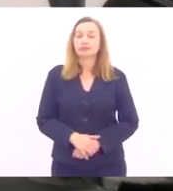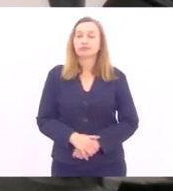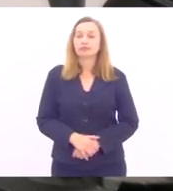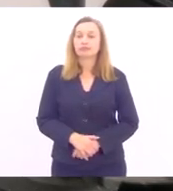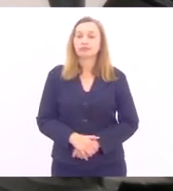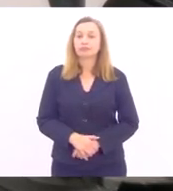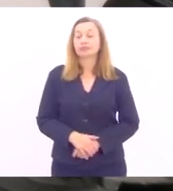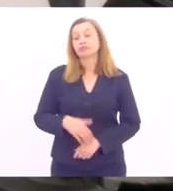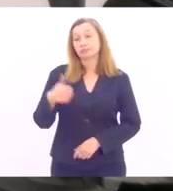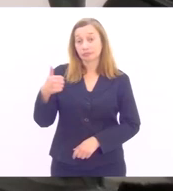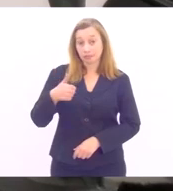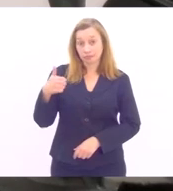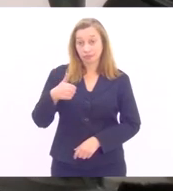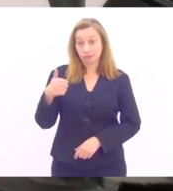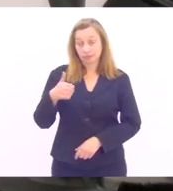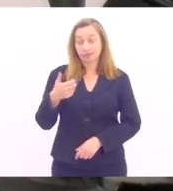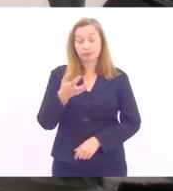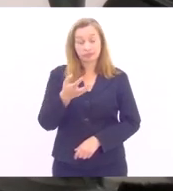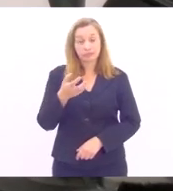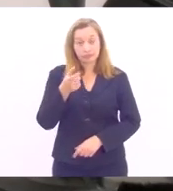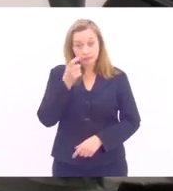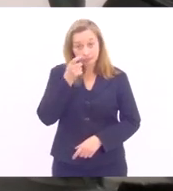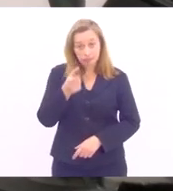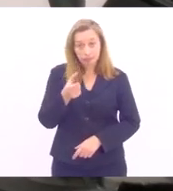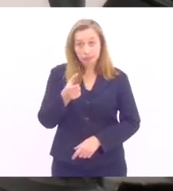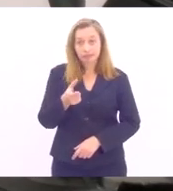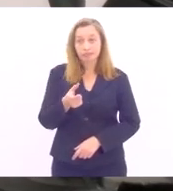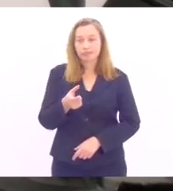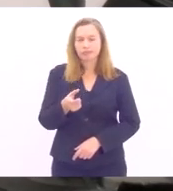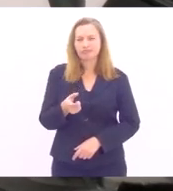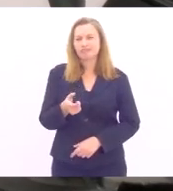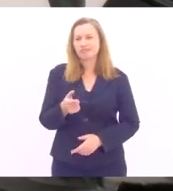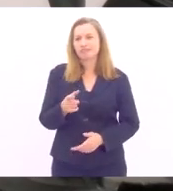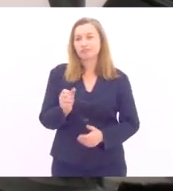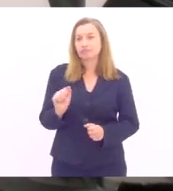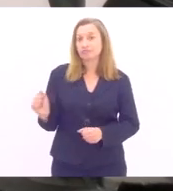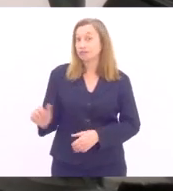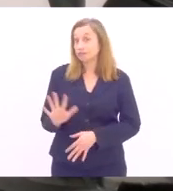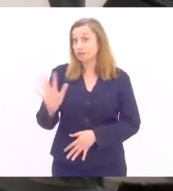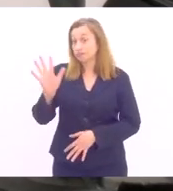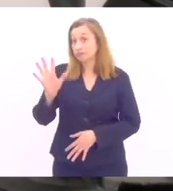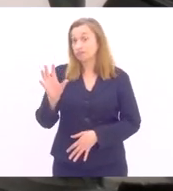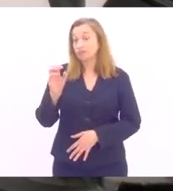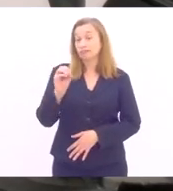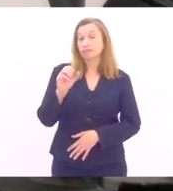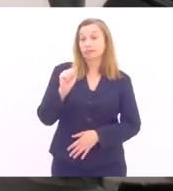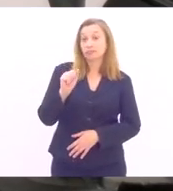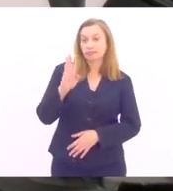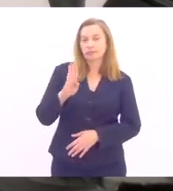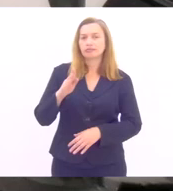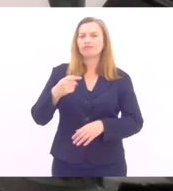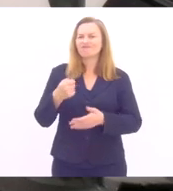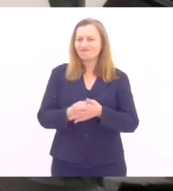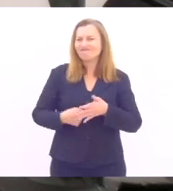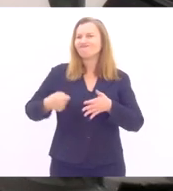O primeiro ponto que eu quero chamar a atenção, e é uma coisa muito cara que a OAB vem lutando